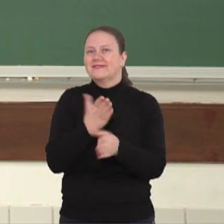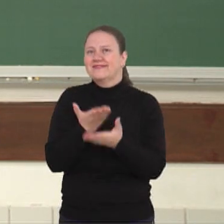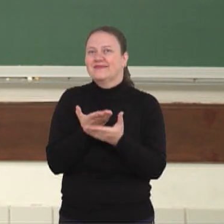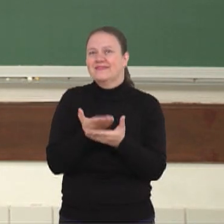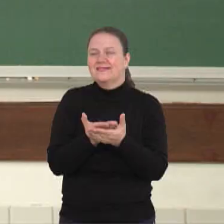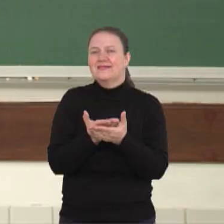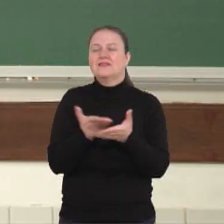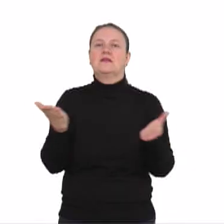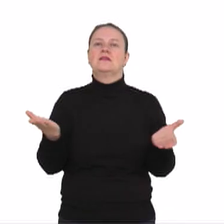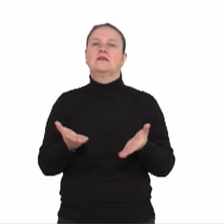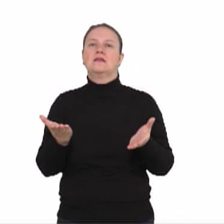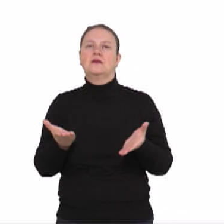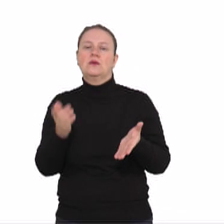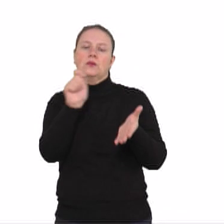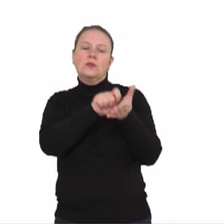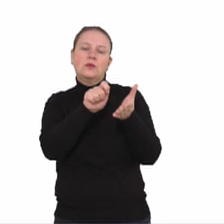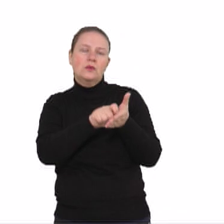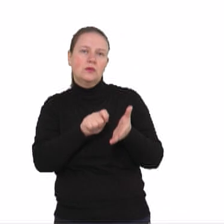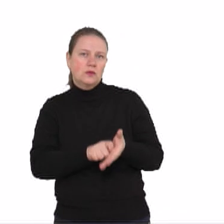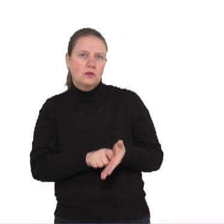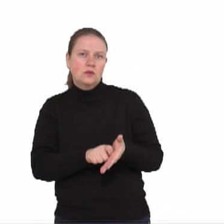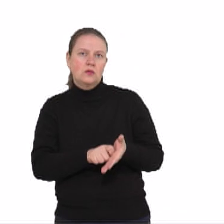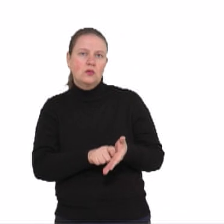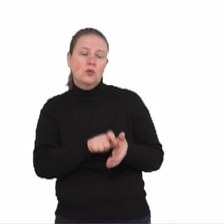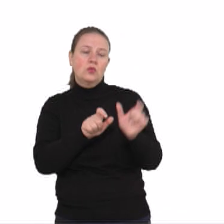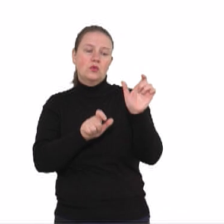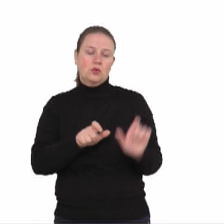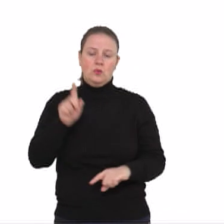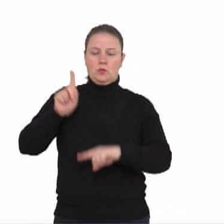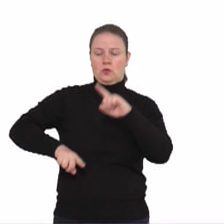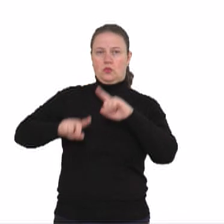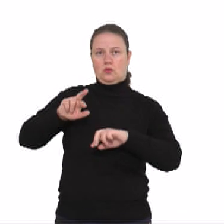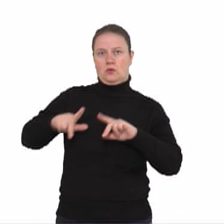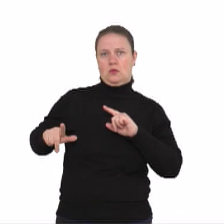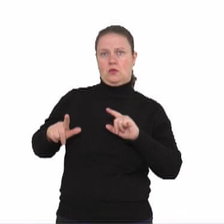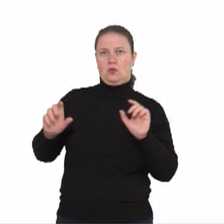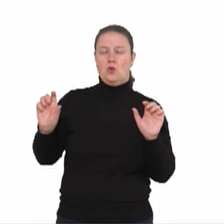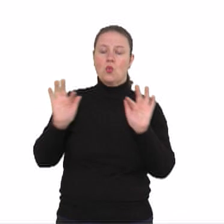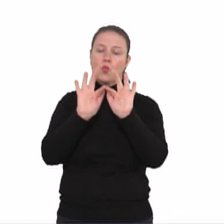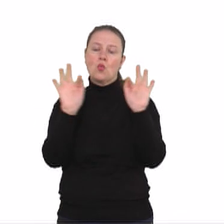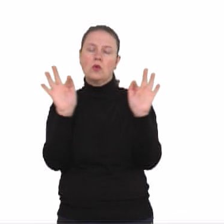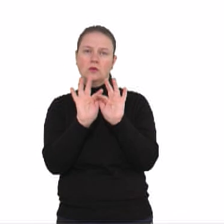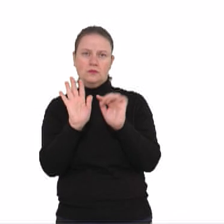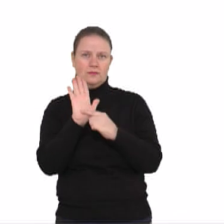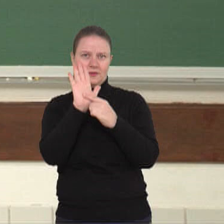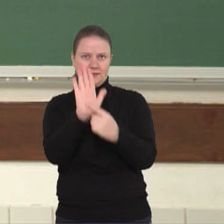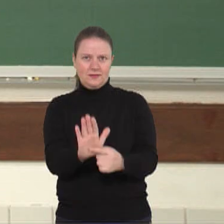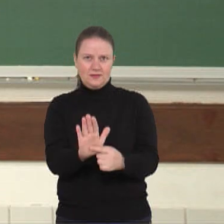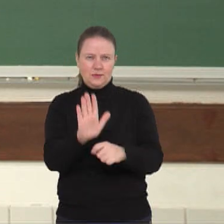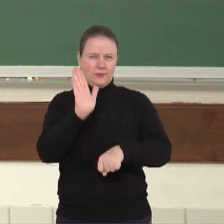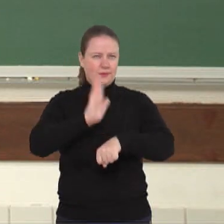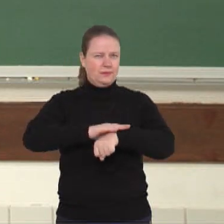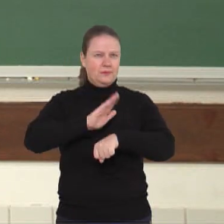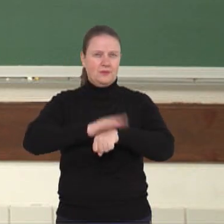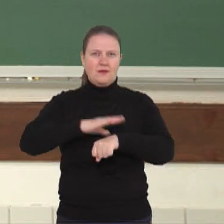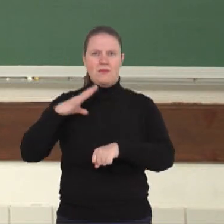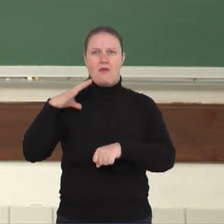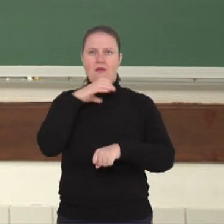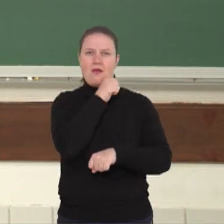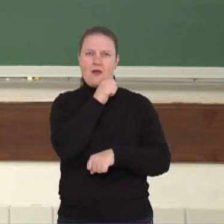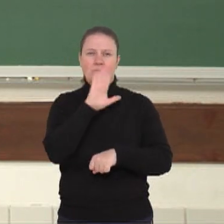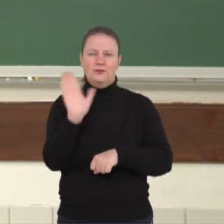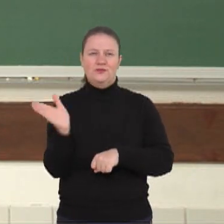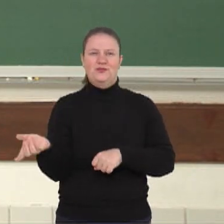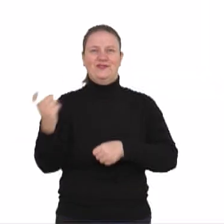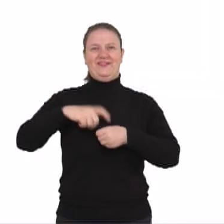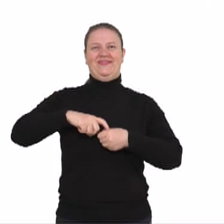né? Transcreva os predicativos do sujeito e do objeto que compõem as duas orações que estão aí para você. Vou dar um tempo e aí a gente fecha a